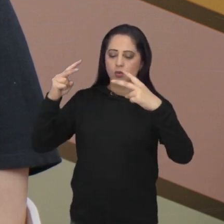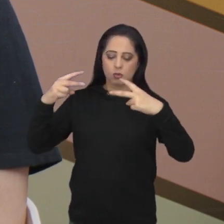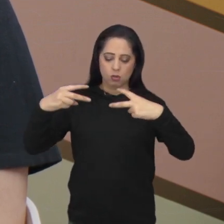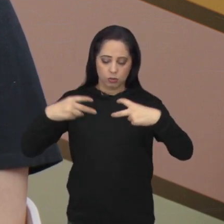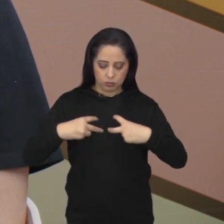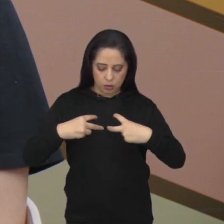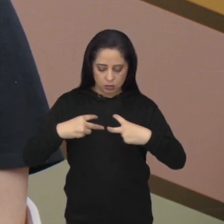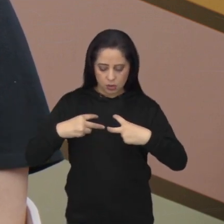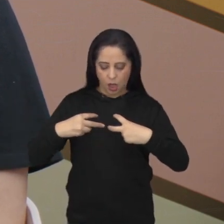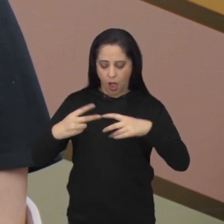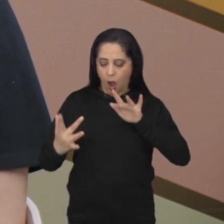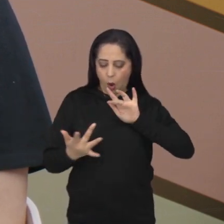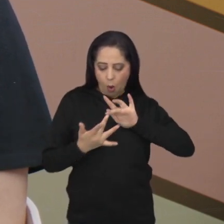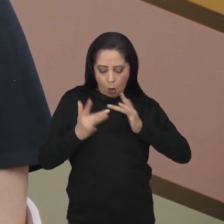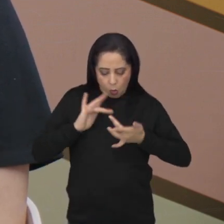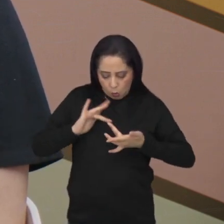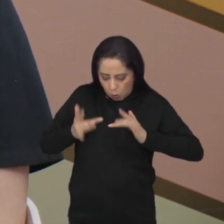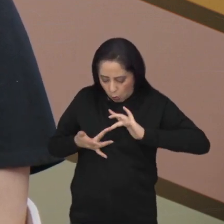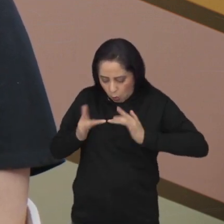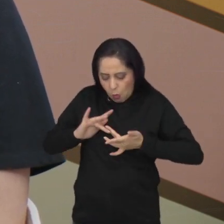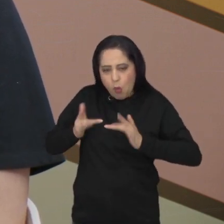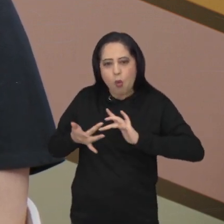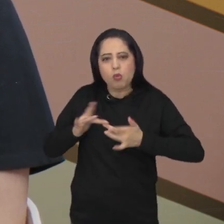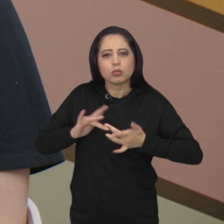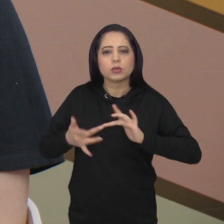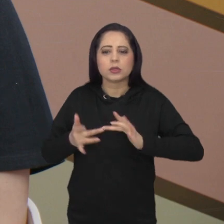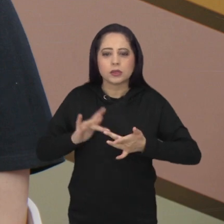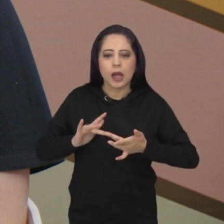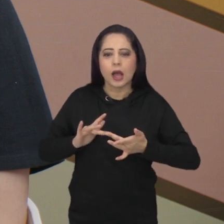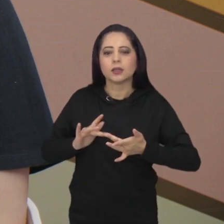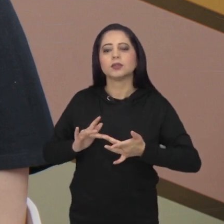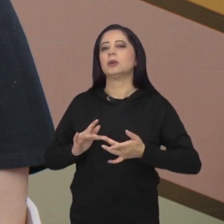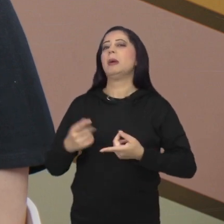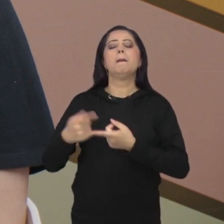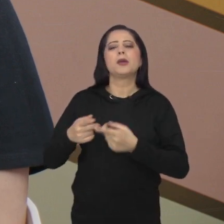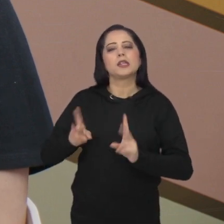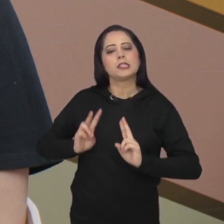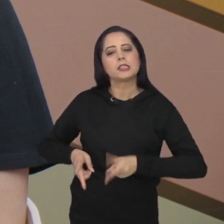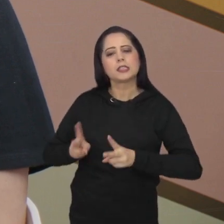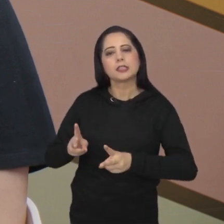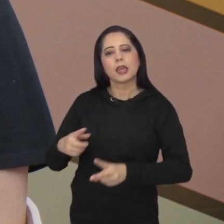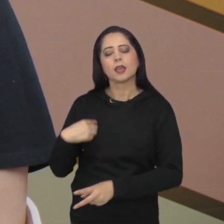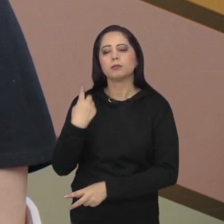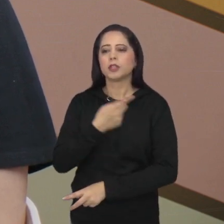com outro centro, né? Nós estamos muito apegados e muito